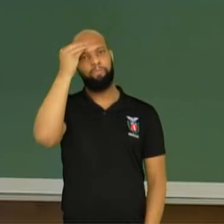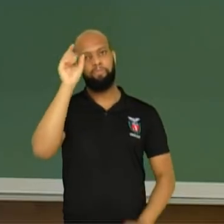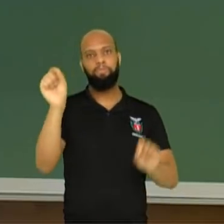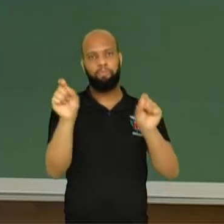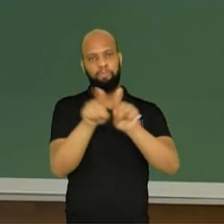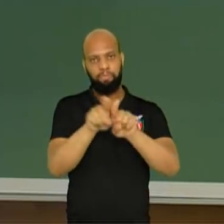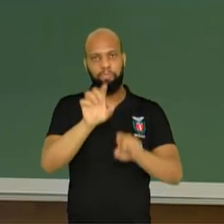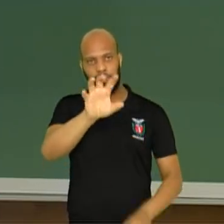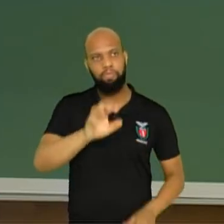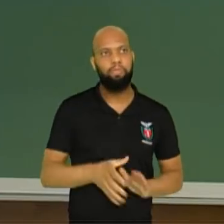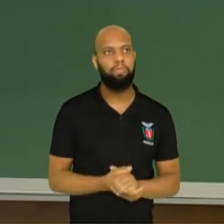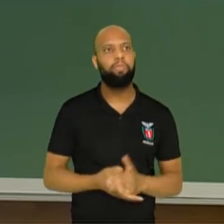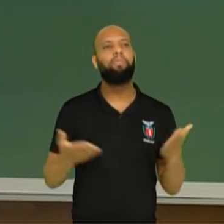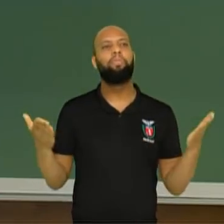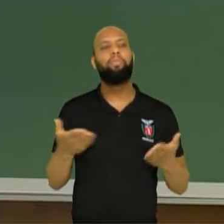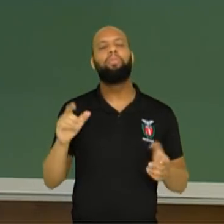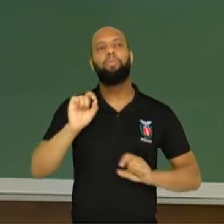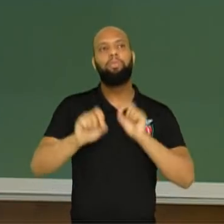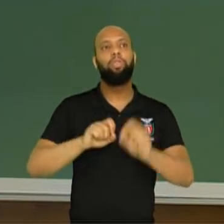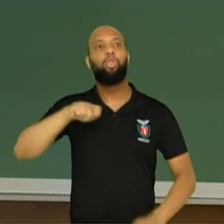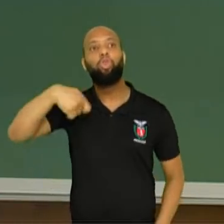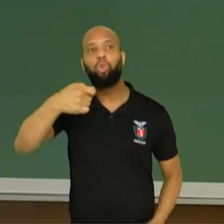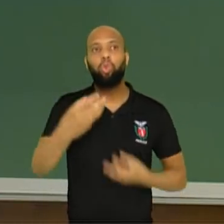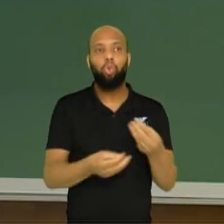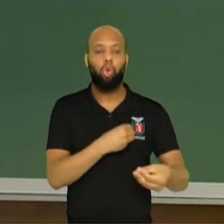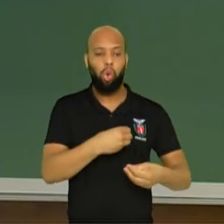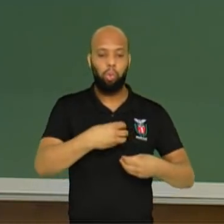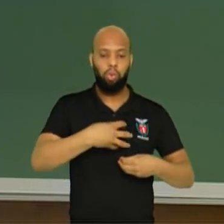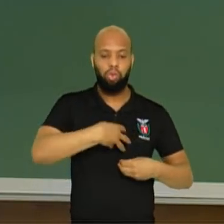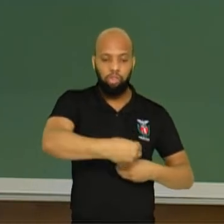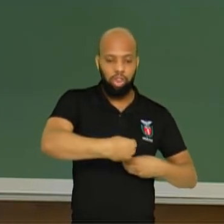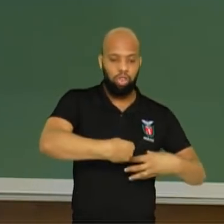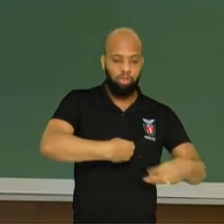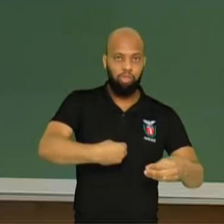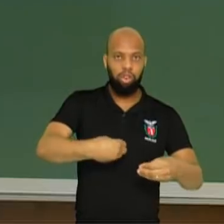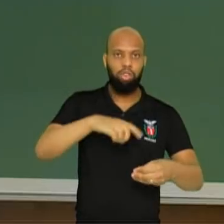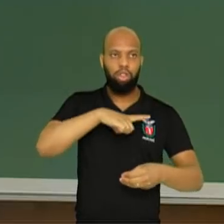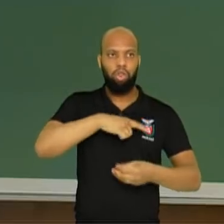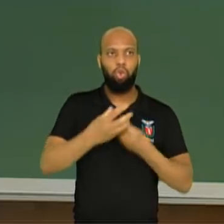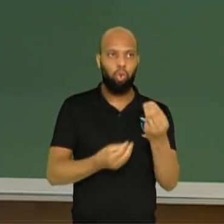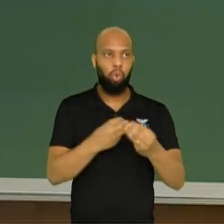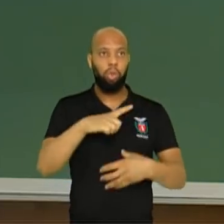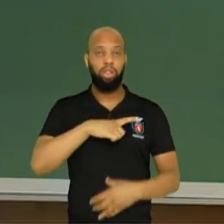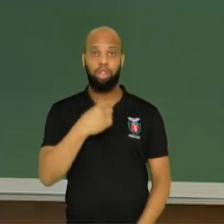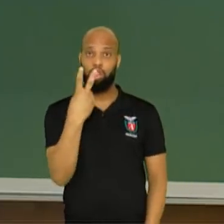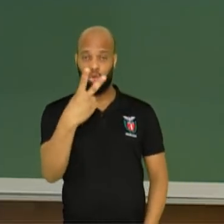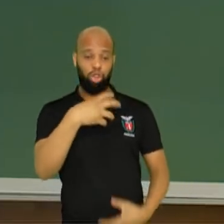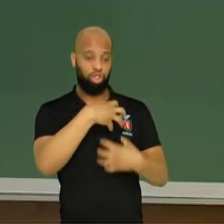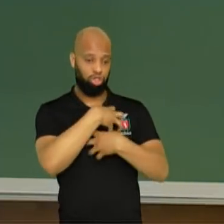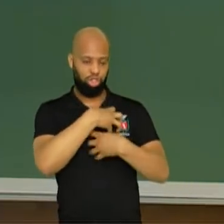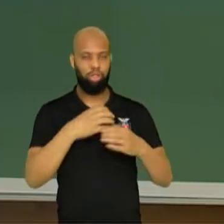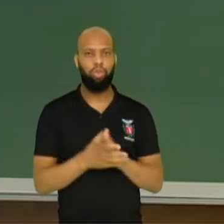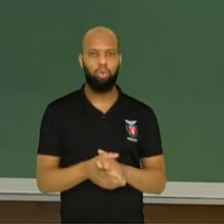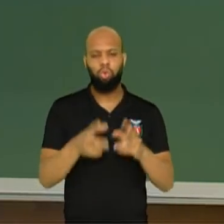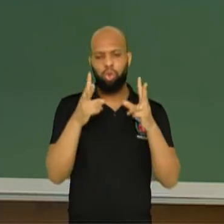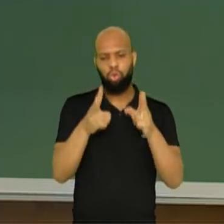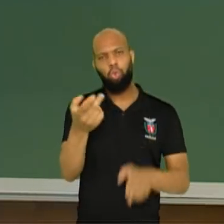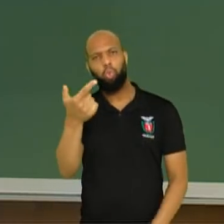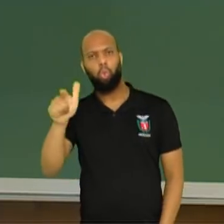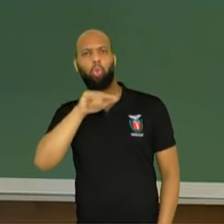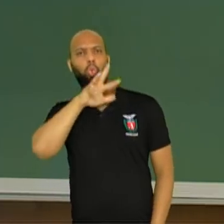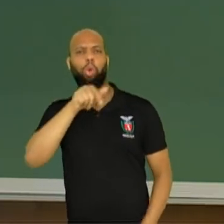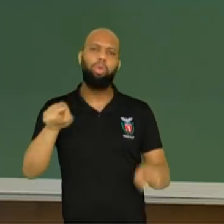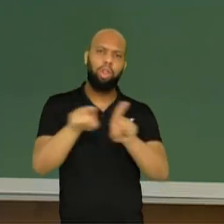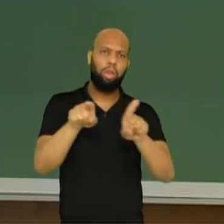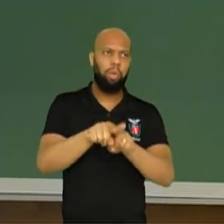tudo isso. Agora falando da reprodução das esponjas, elas vão poder se reproduzir de duas formas, assim como os outros animais